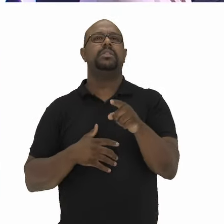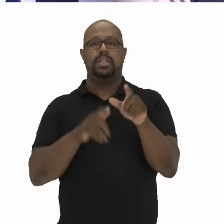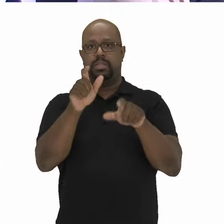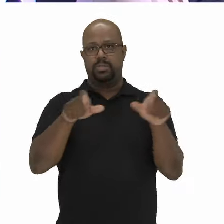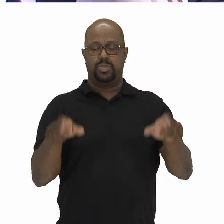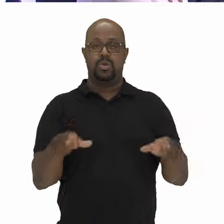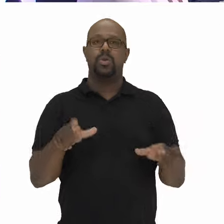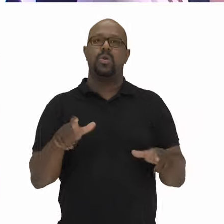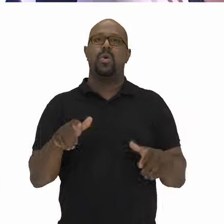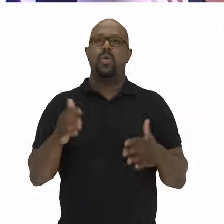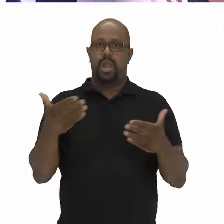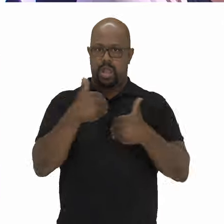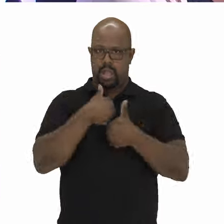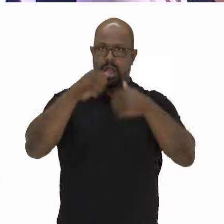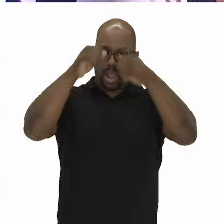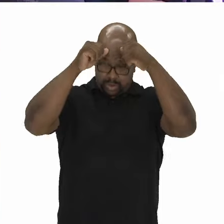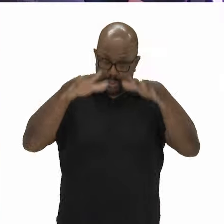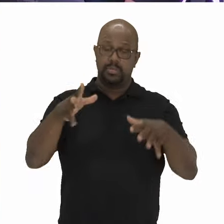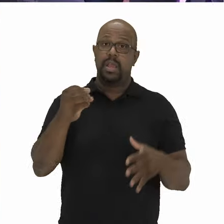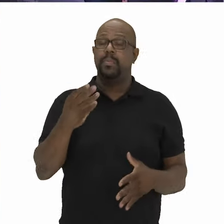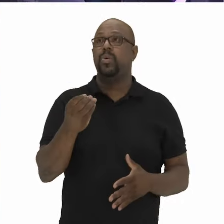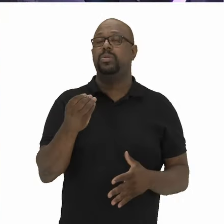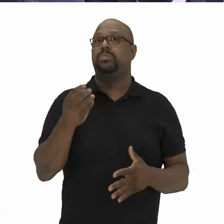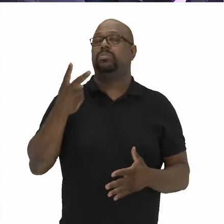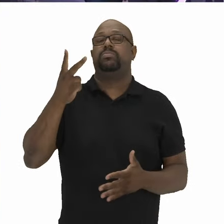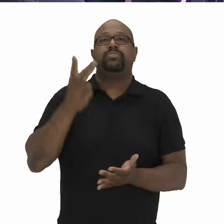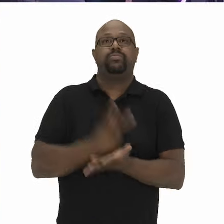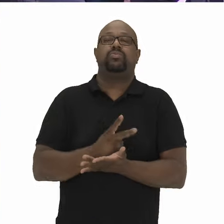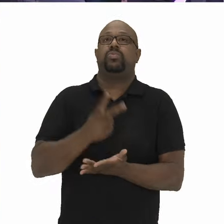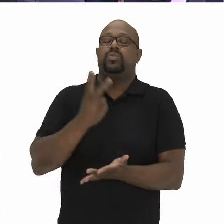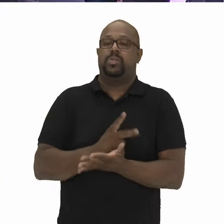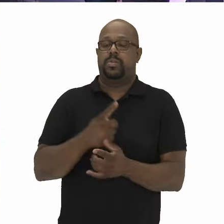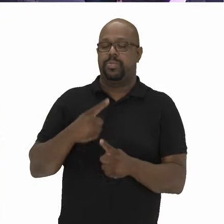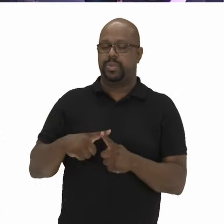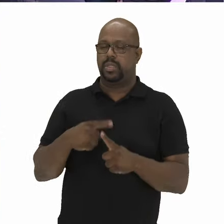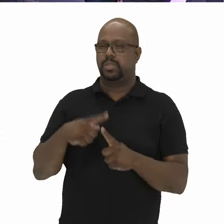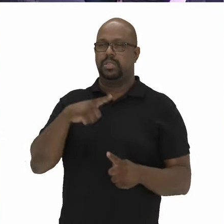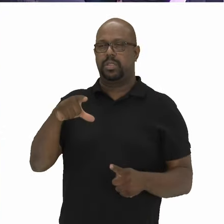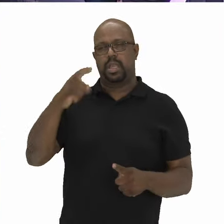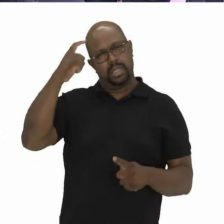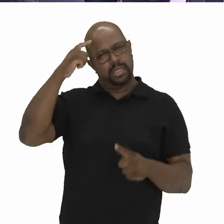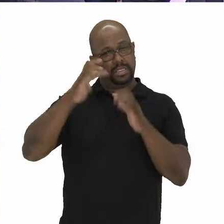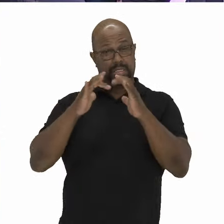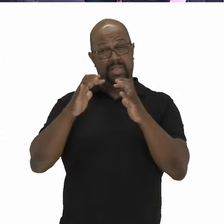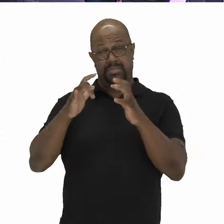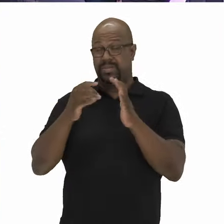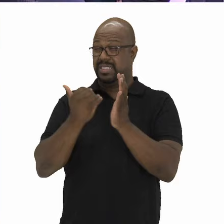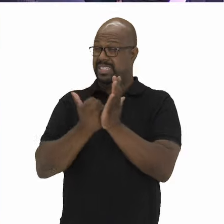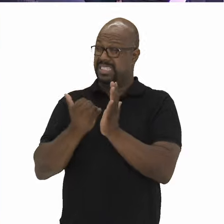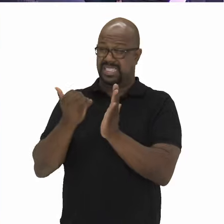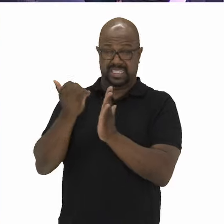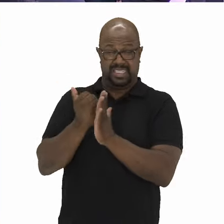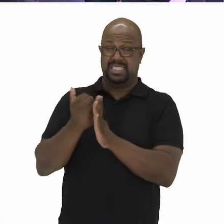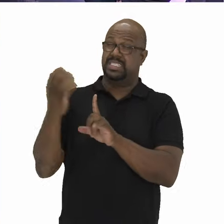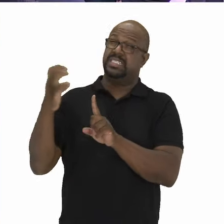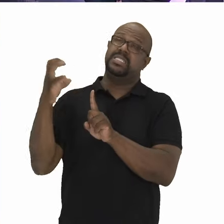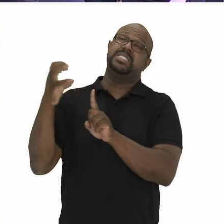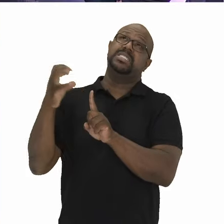com as nas pessoas com autismo é muito frequente porque nós temos aquele cérebro hip